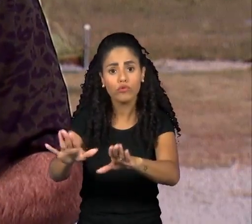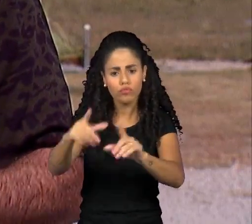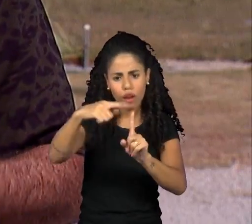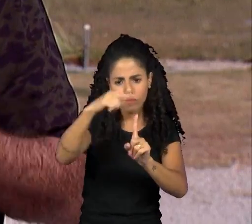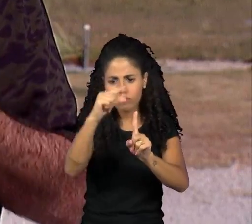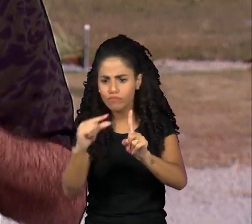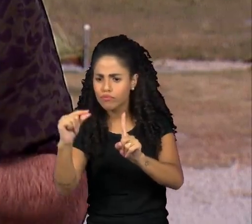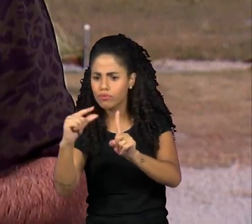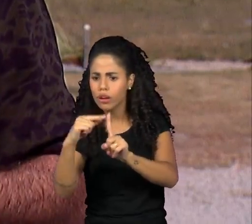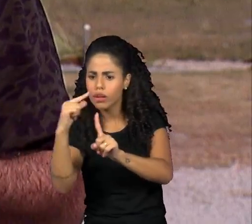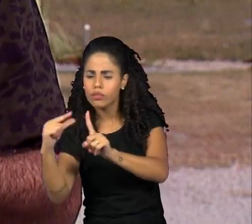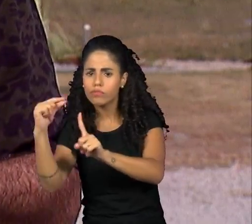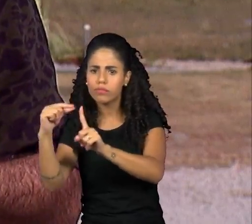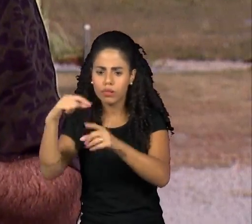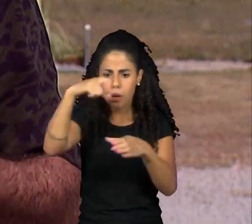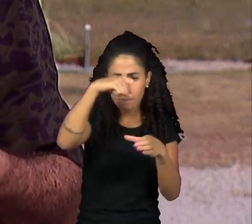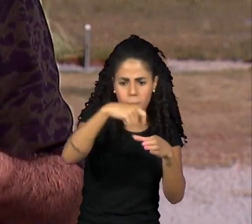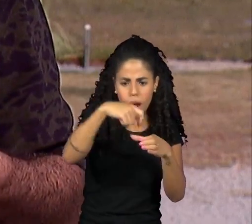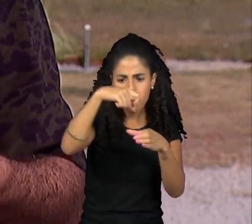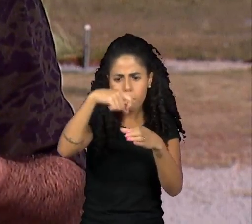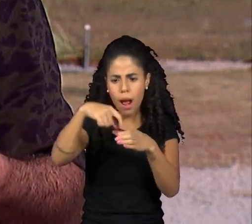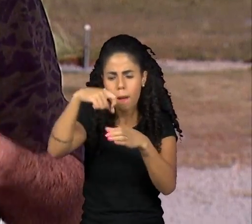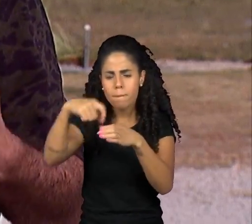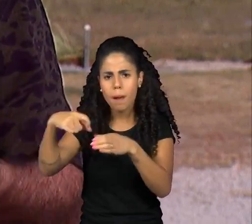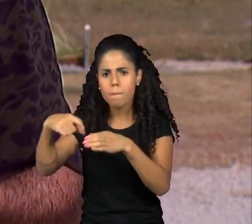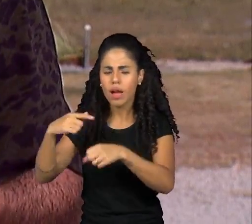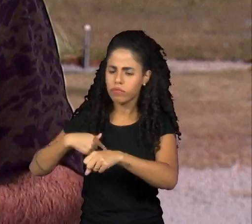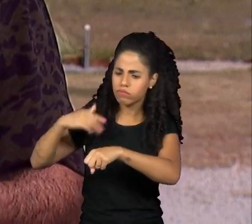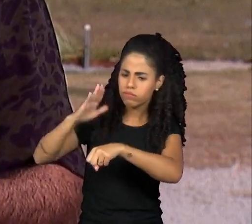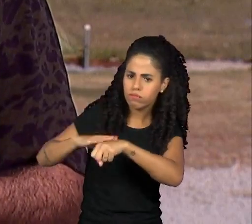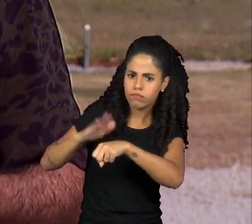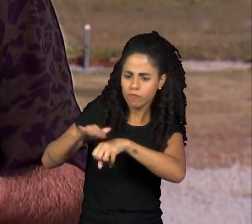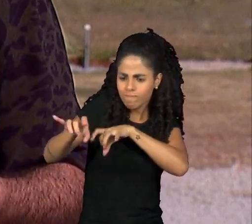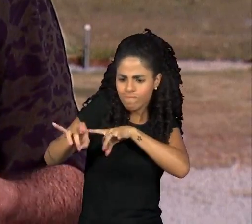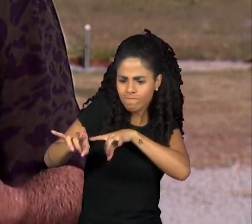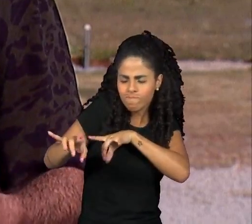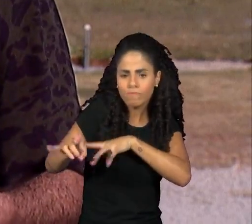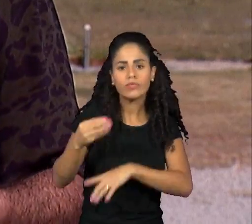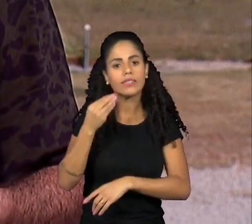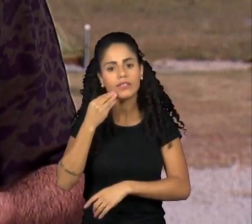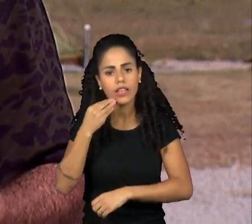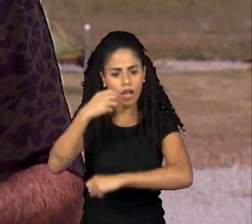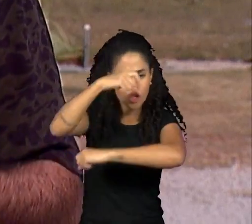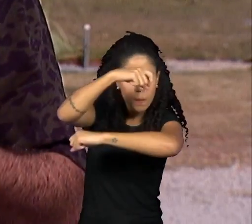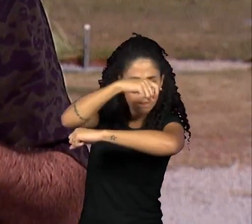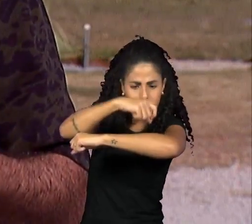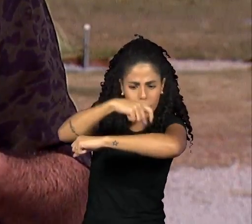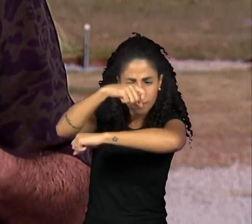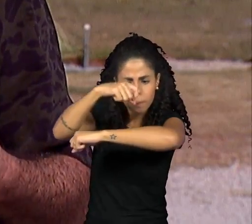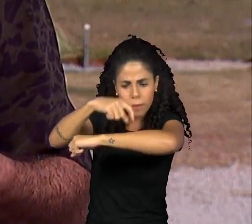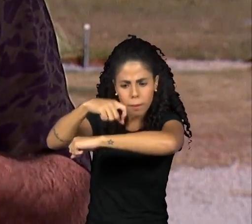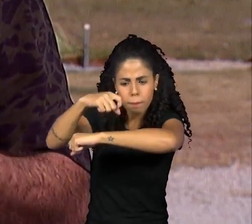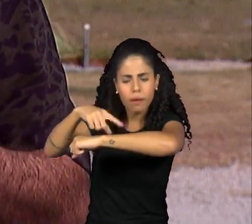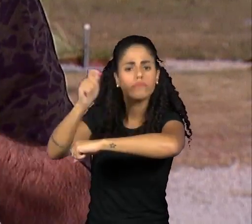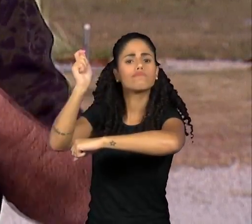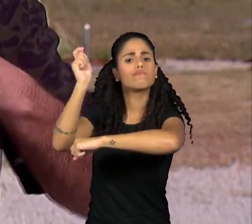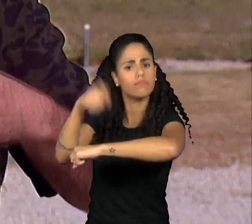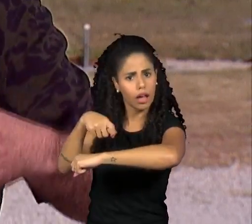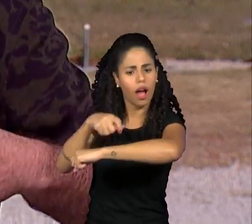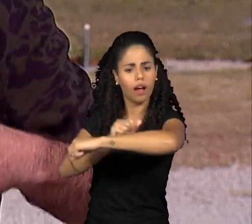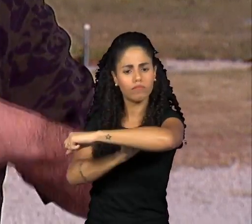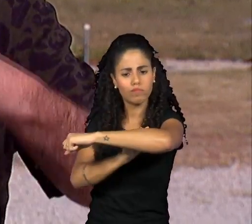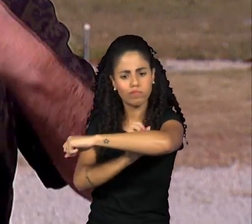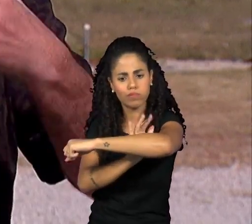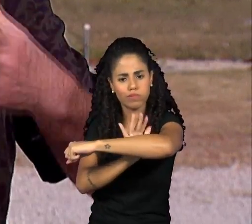plantas. Mas ao longo do ano fui desenvolvendo técnicas de reprodução, com sementes, com estaquia, e aí a